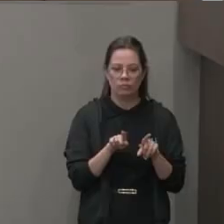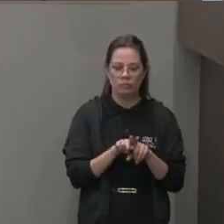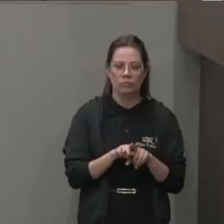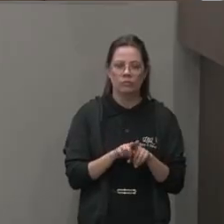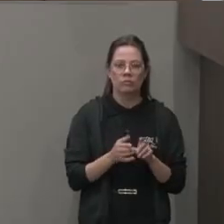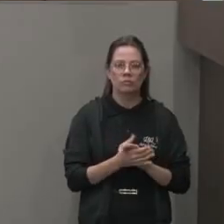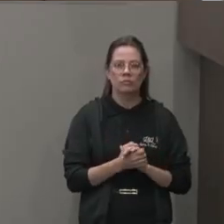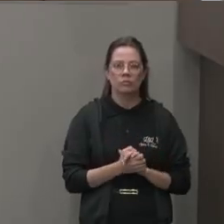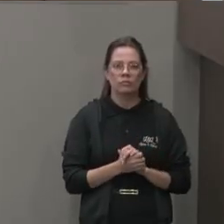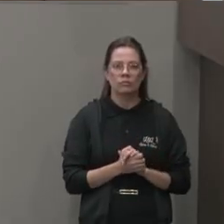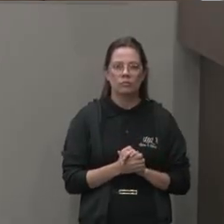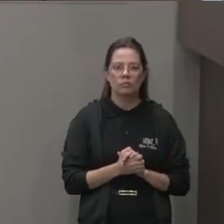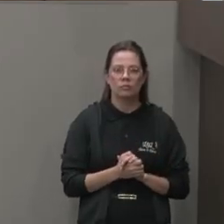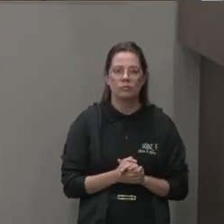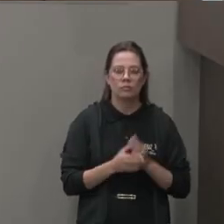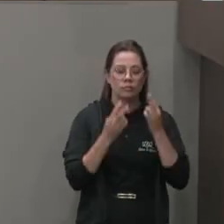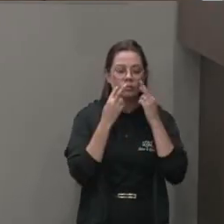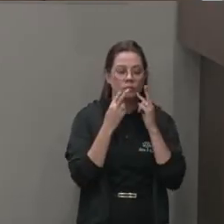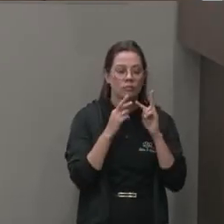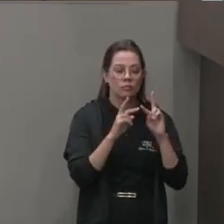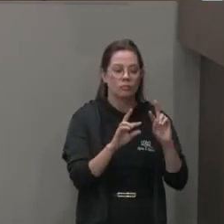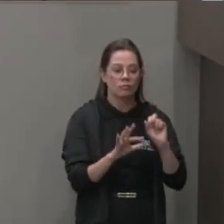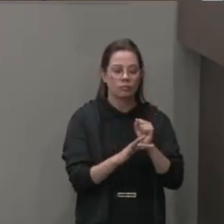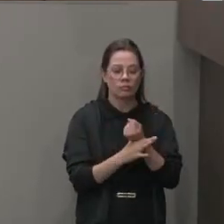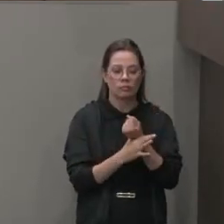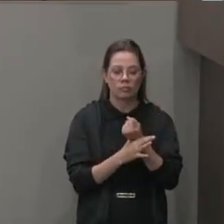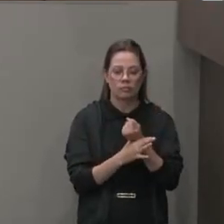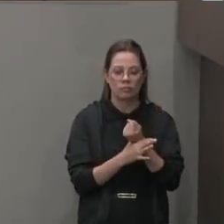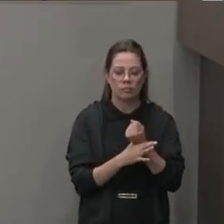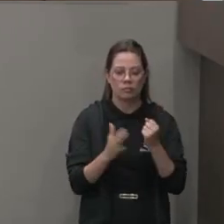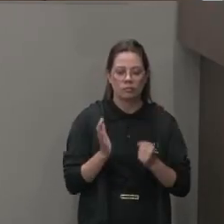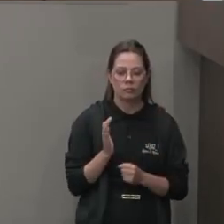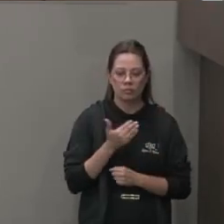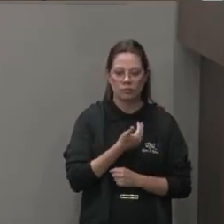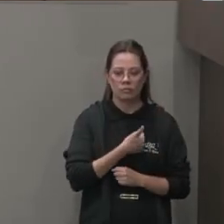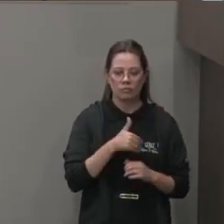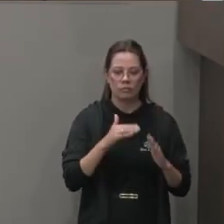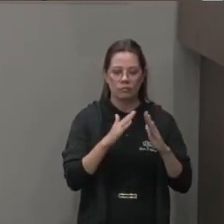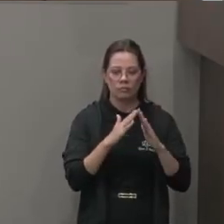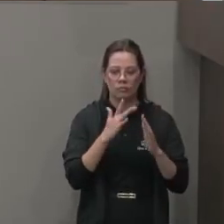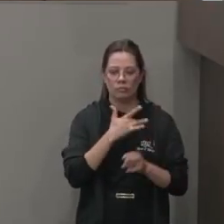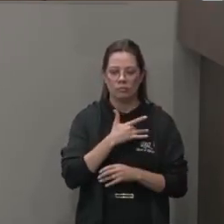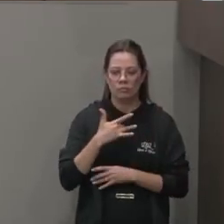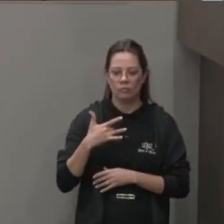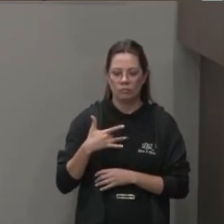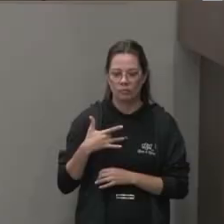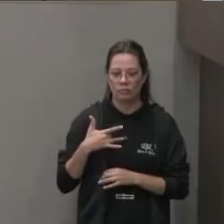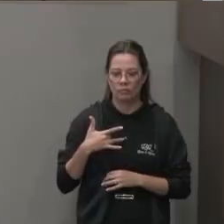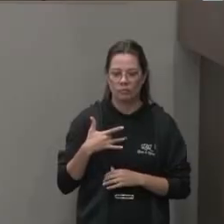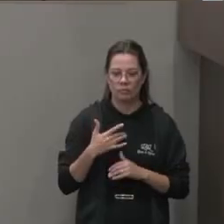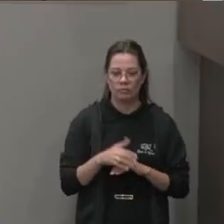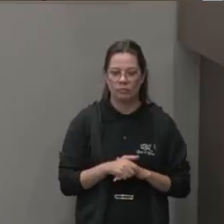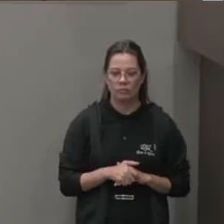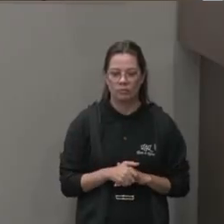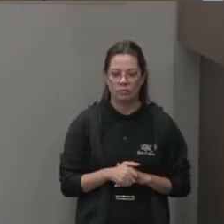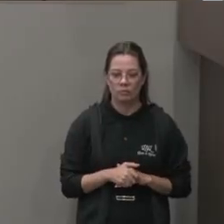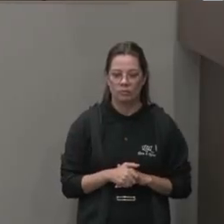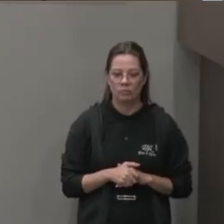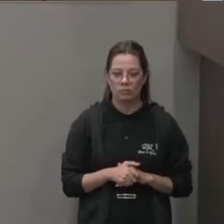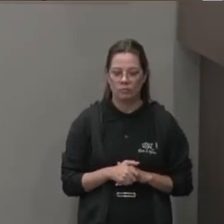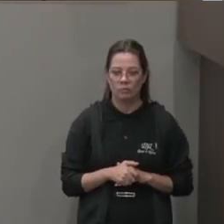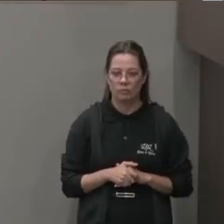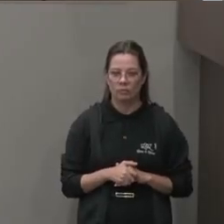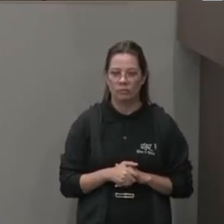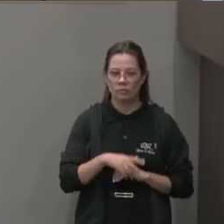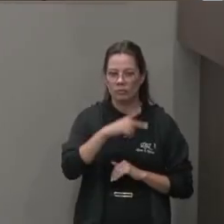Isso daqui visa a segurança. Nas nossas unidades de saúde, às vezes entram drogados,